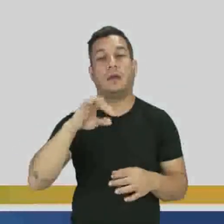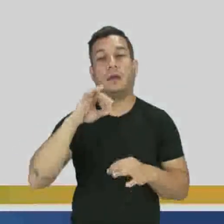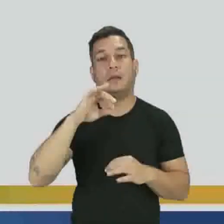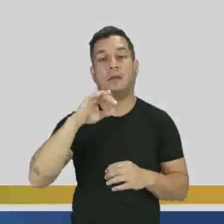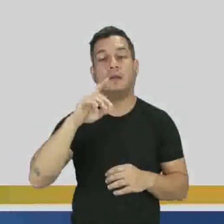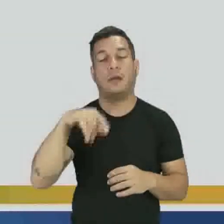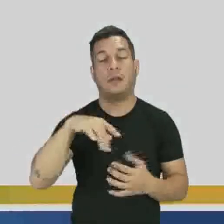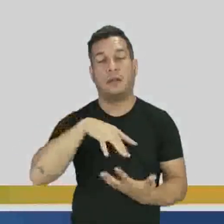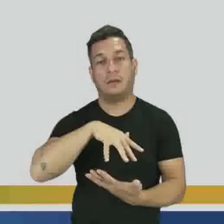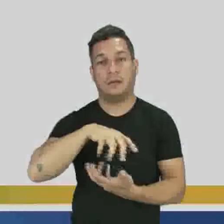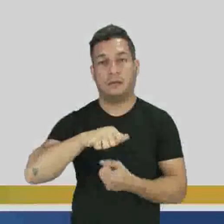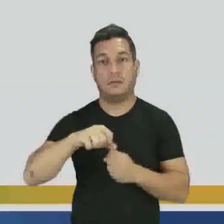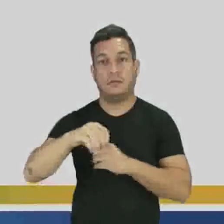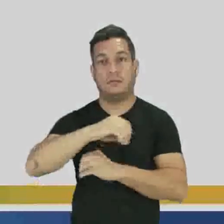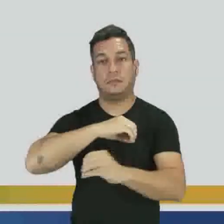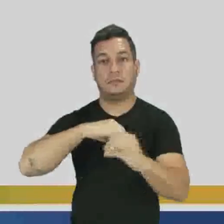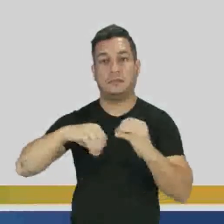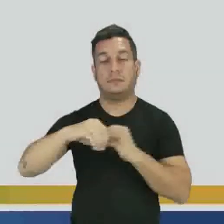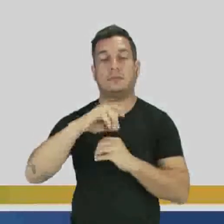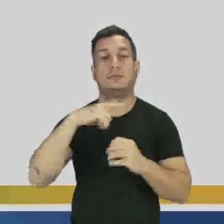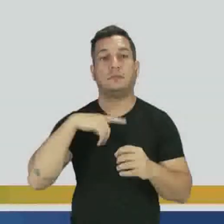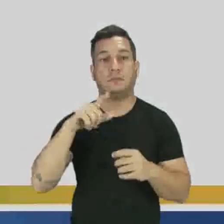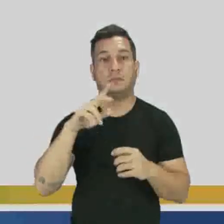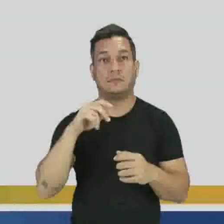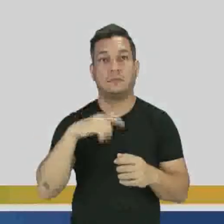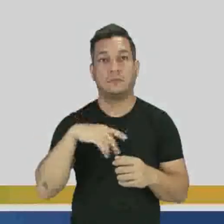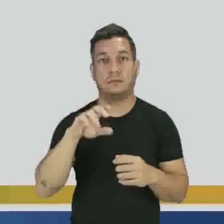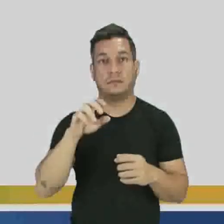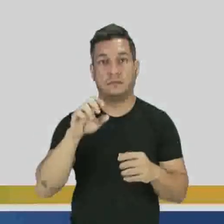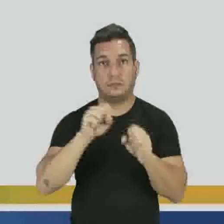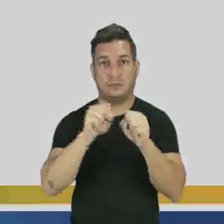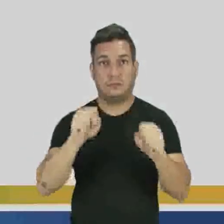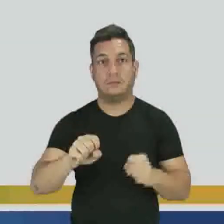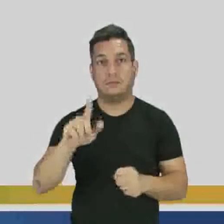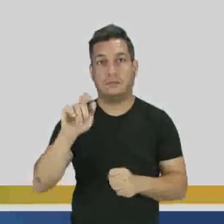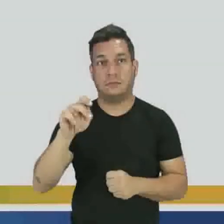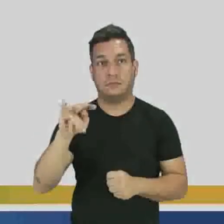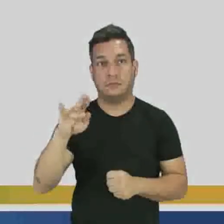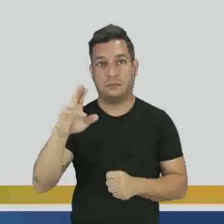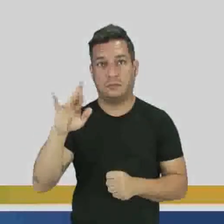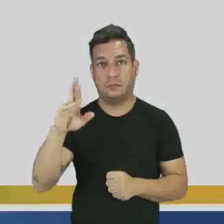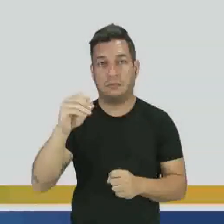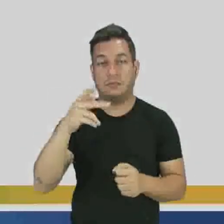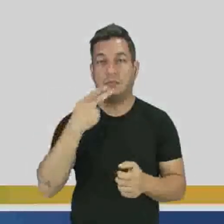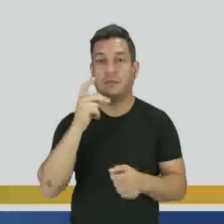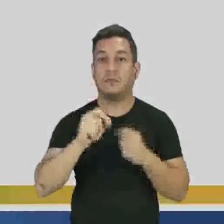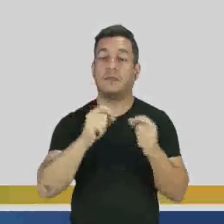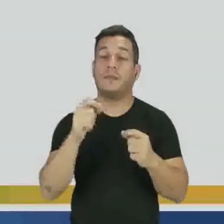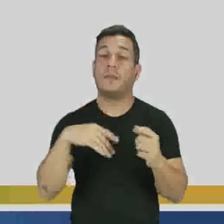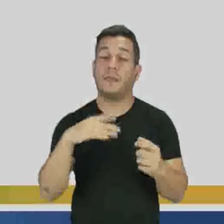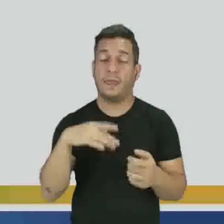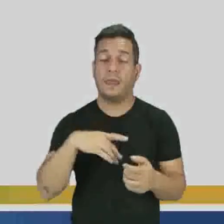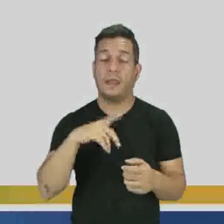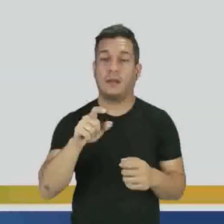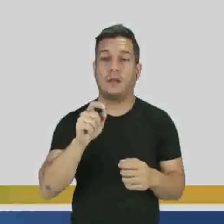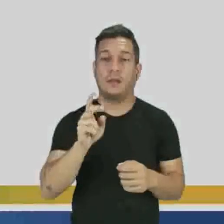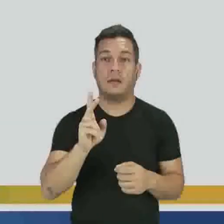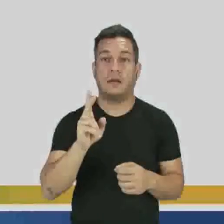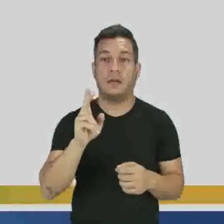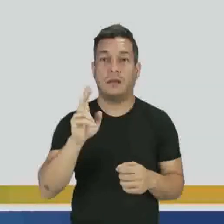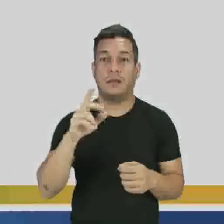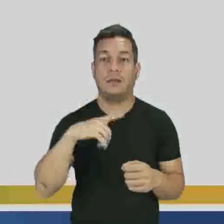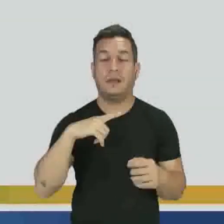do seu próprio eixo. E o sistema geocêntrico defendia uma visão em que a Terra ocupava o centro do universo e ficava de forma